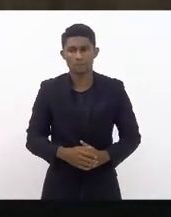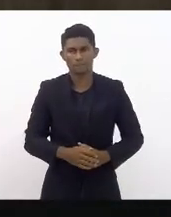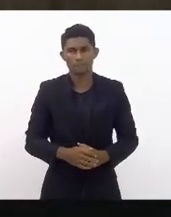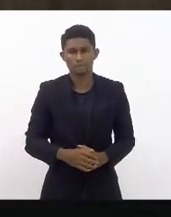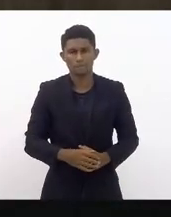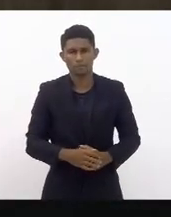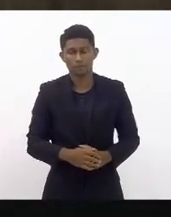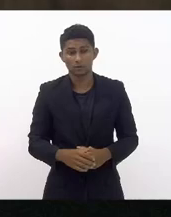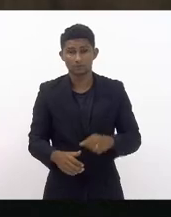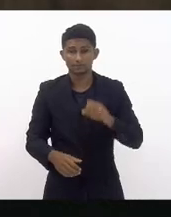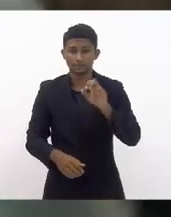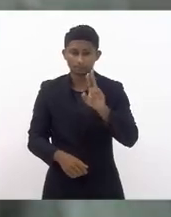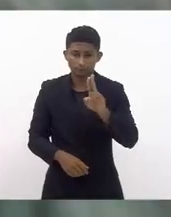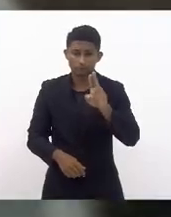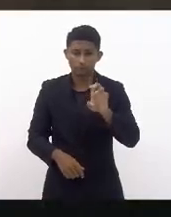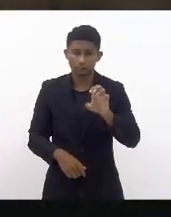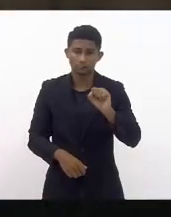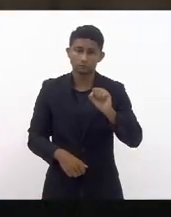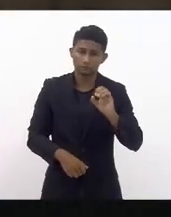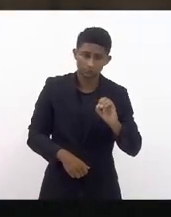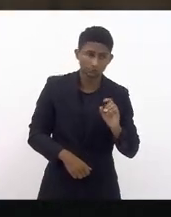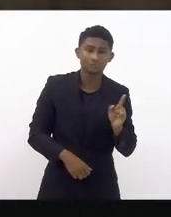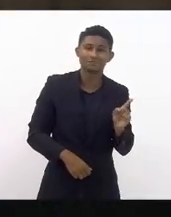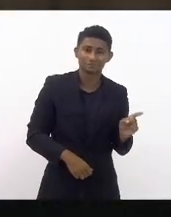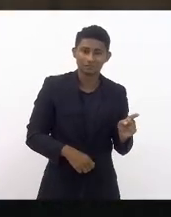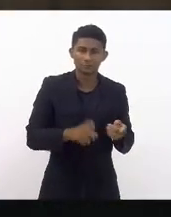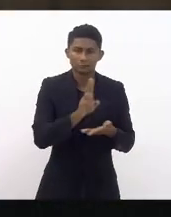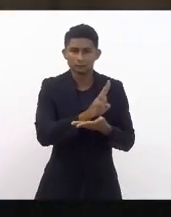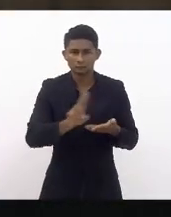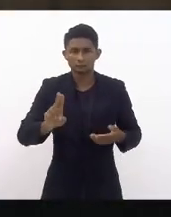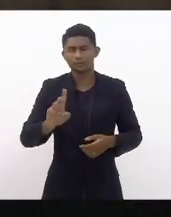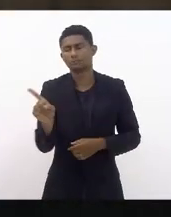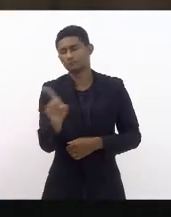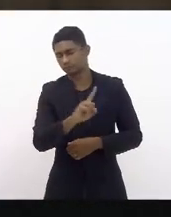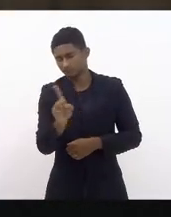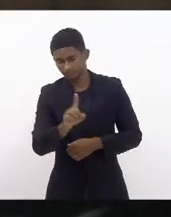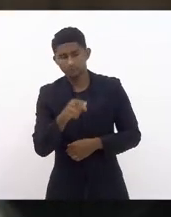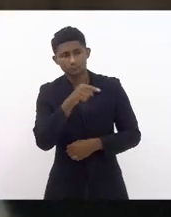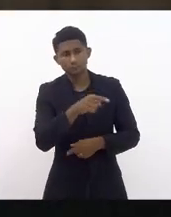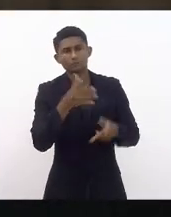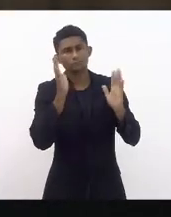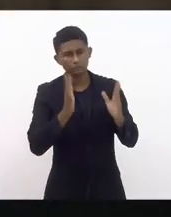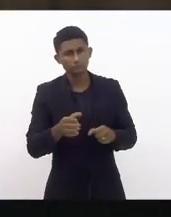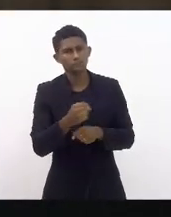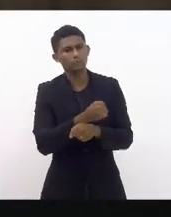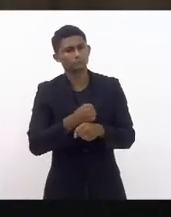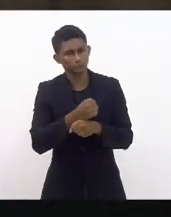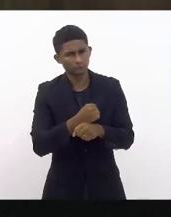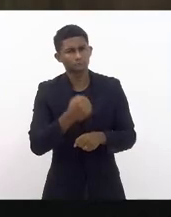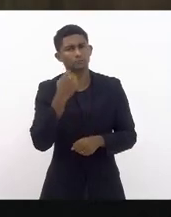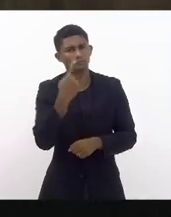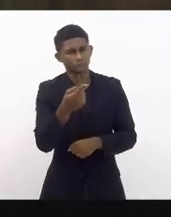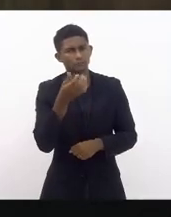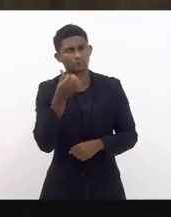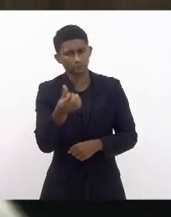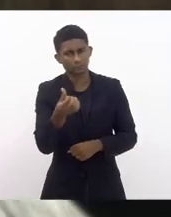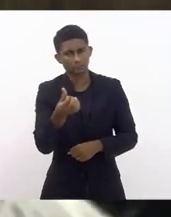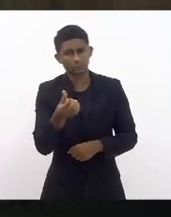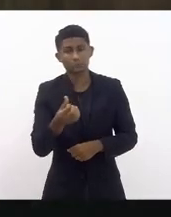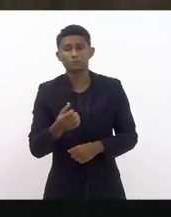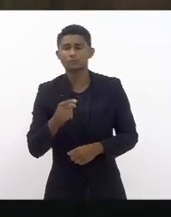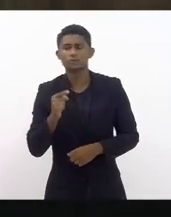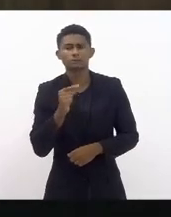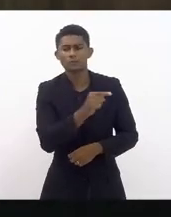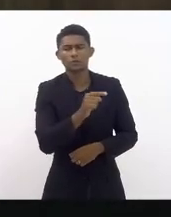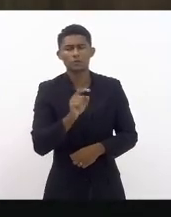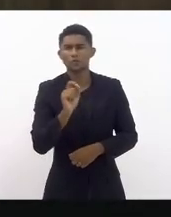A UESO não é uma universidade. Ela existe há 16 anos e ela é um